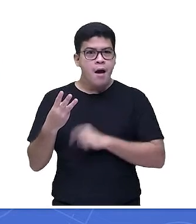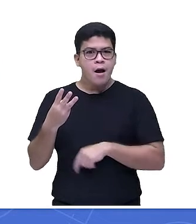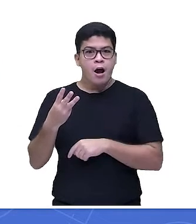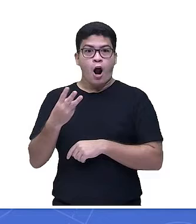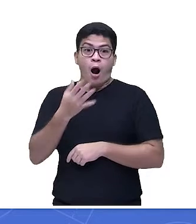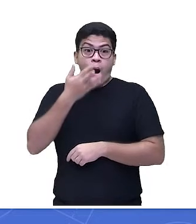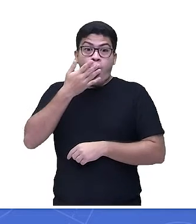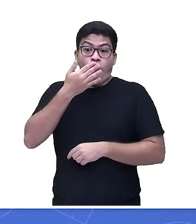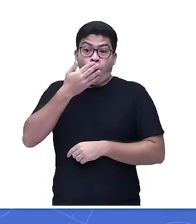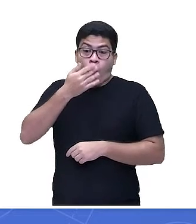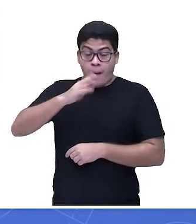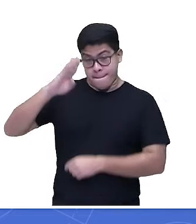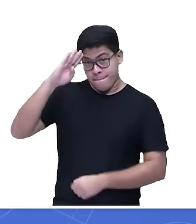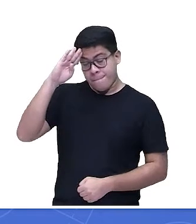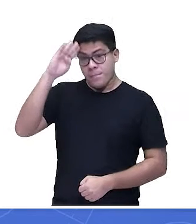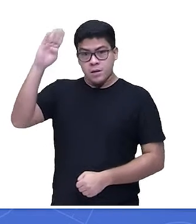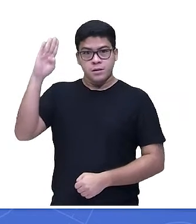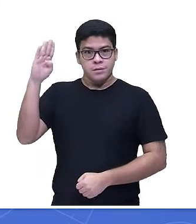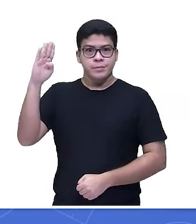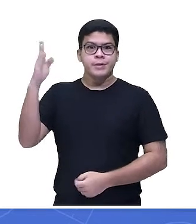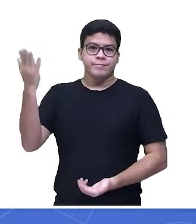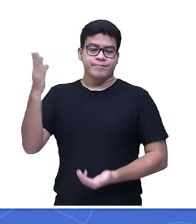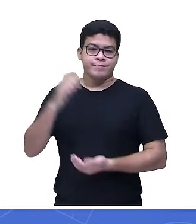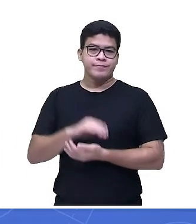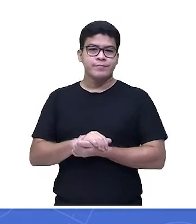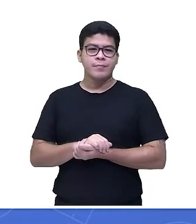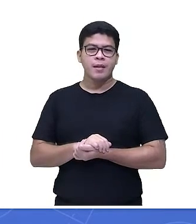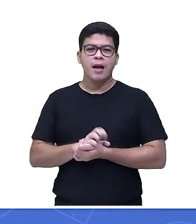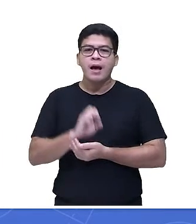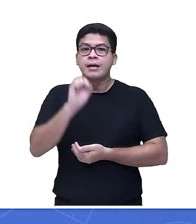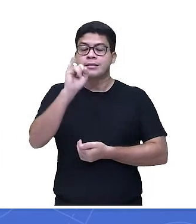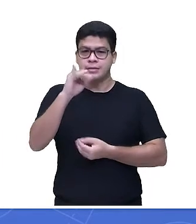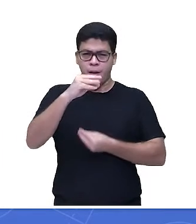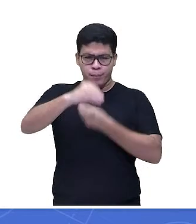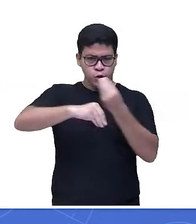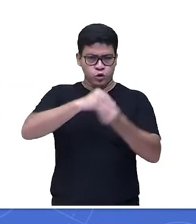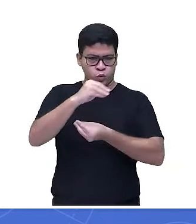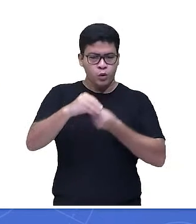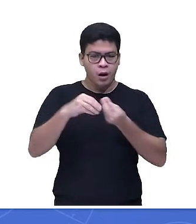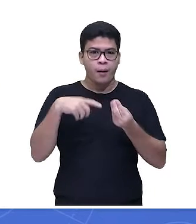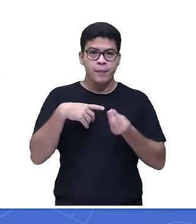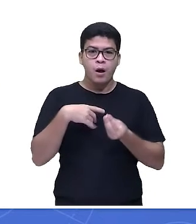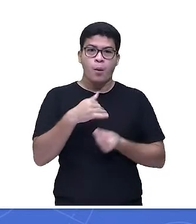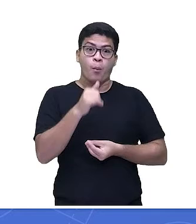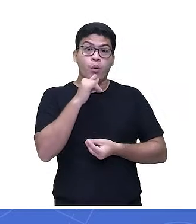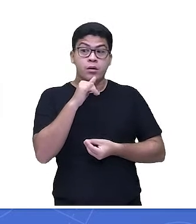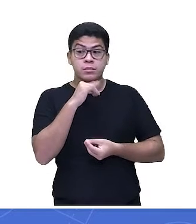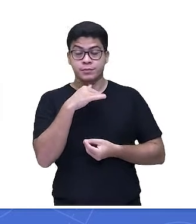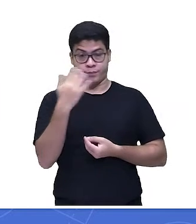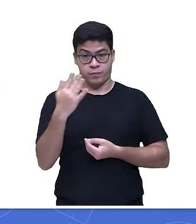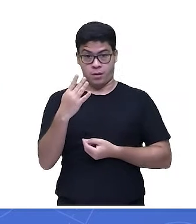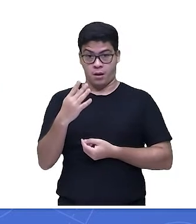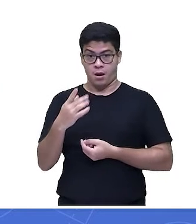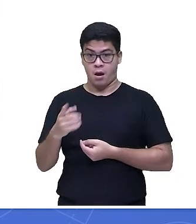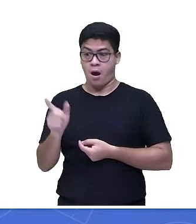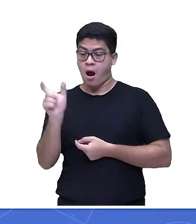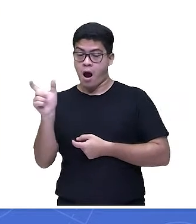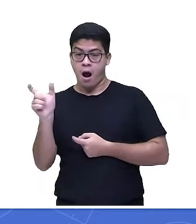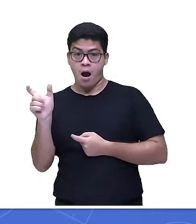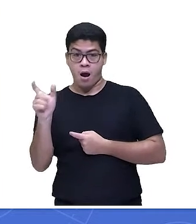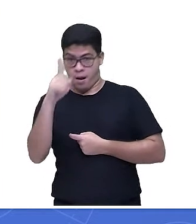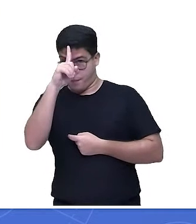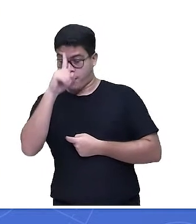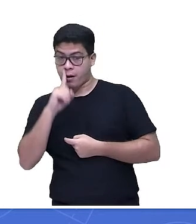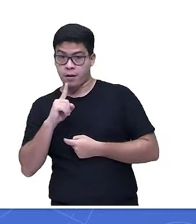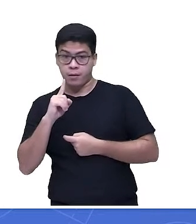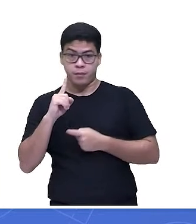como as cores primárias. E a partir da mistura de 2 cores primárias, a gente consegue obter uma cor